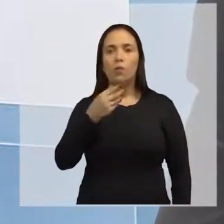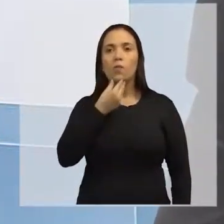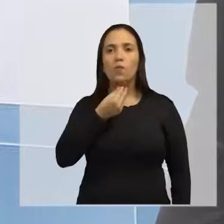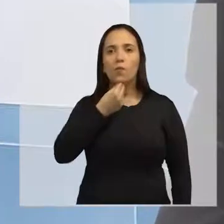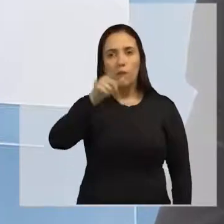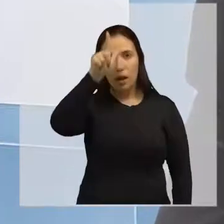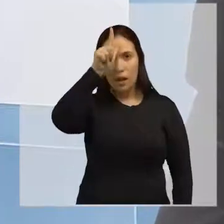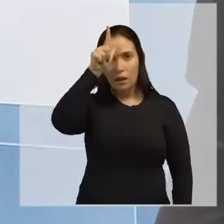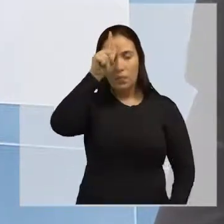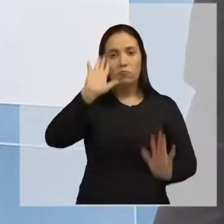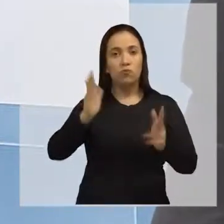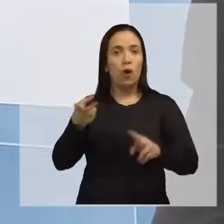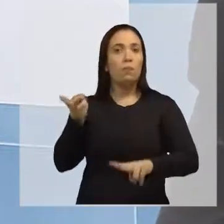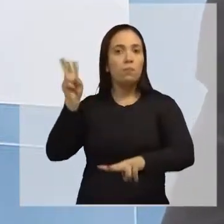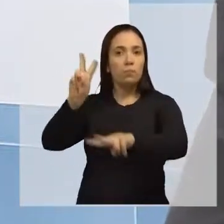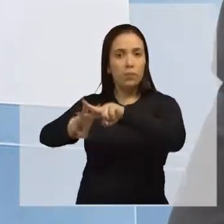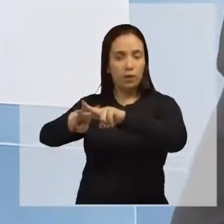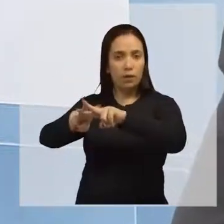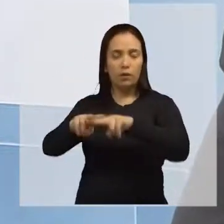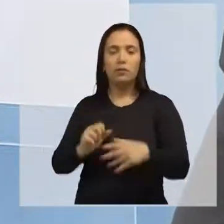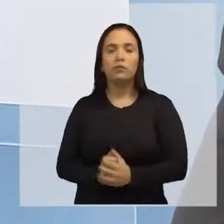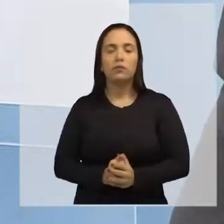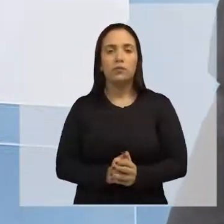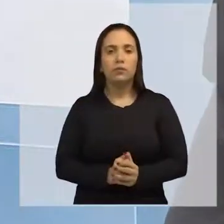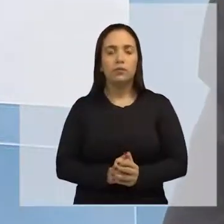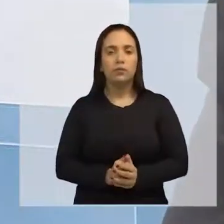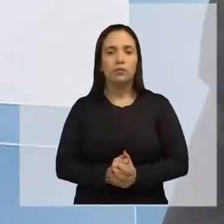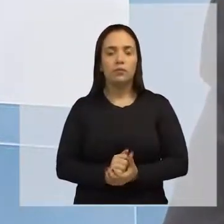foi preso, e o Joseph